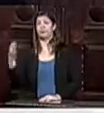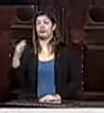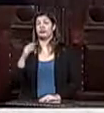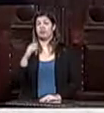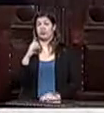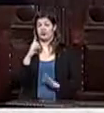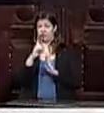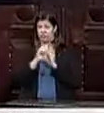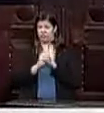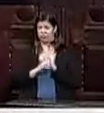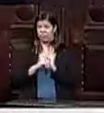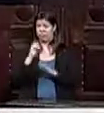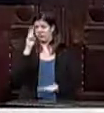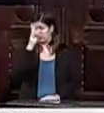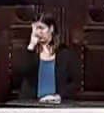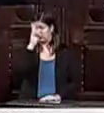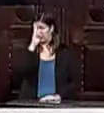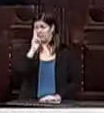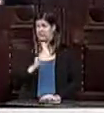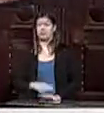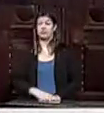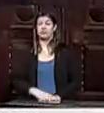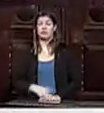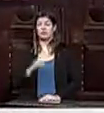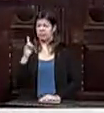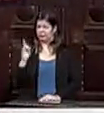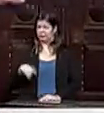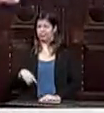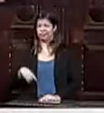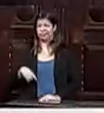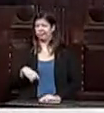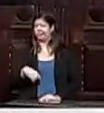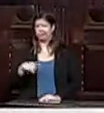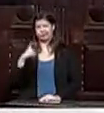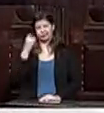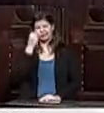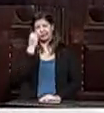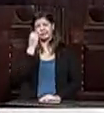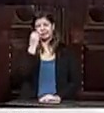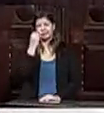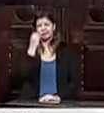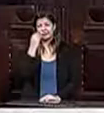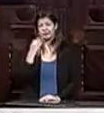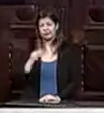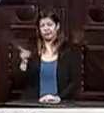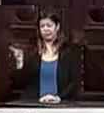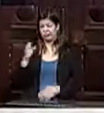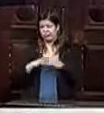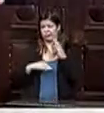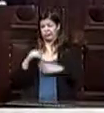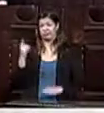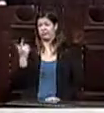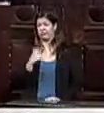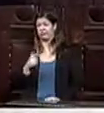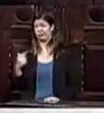Oficial de segunda-feira. É algo que mostra a